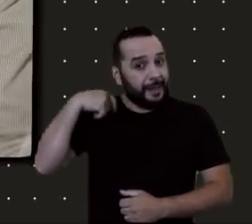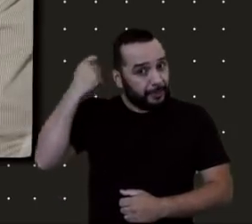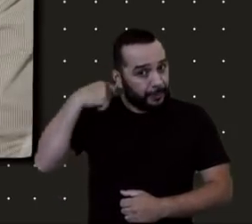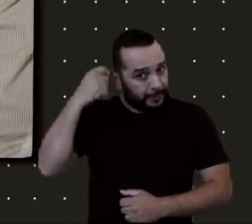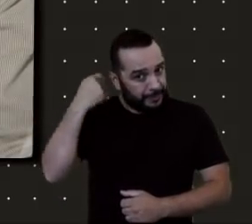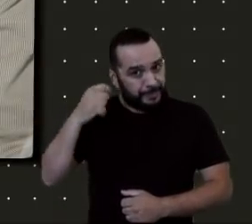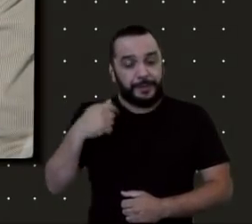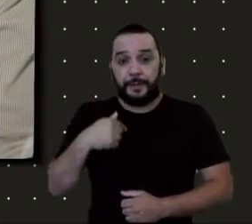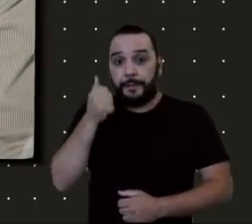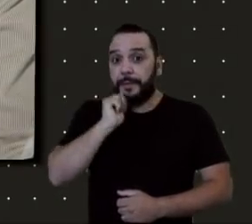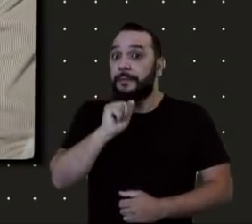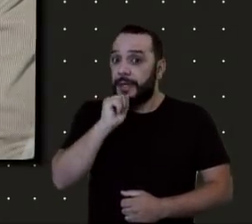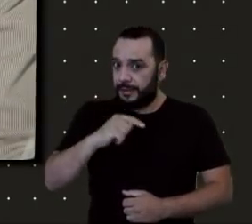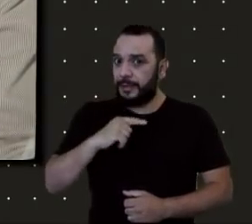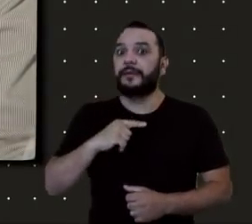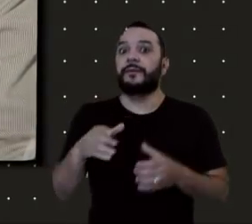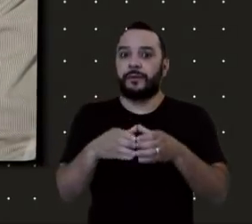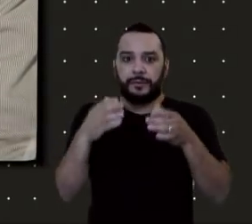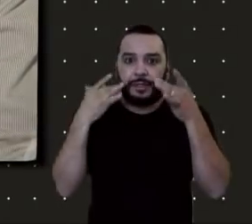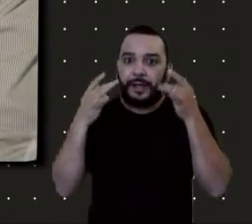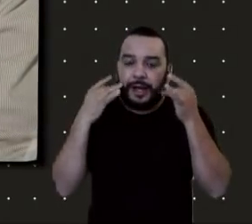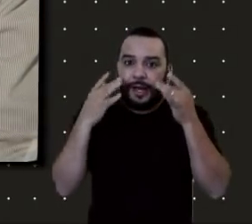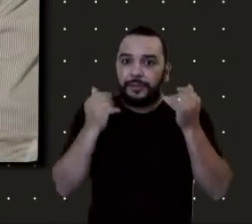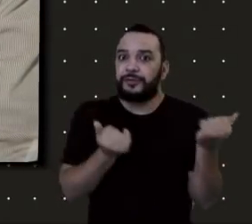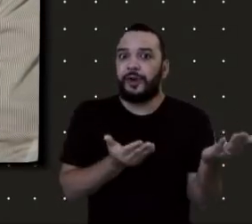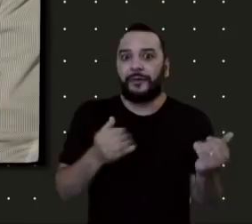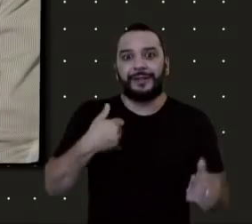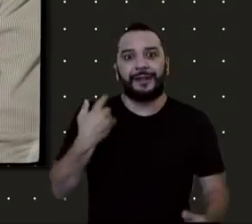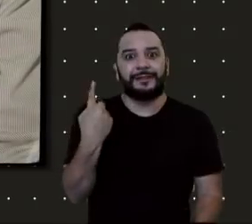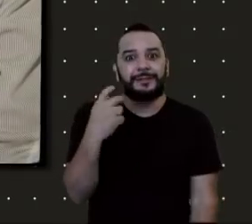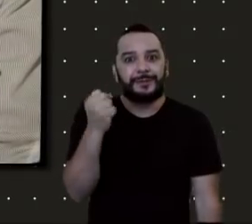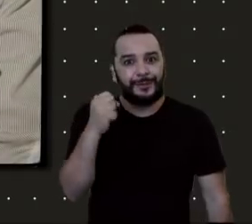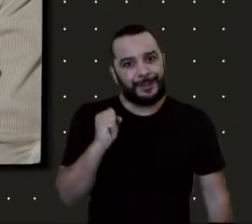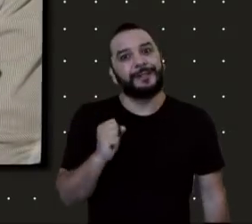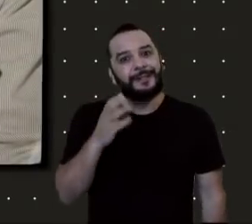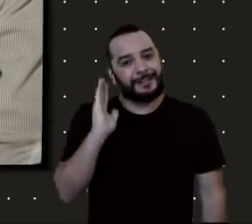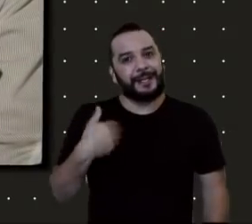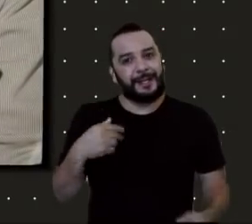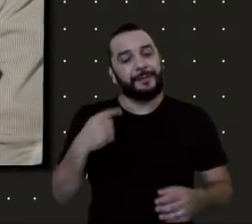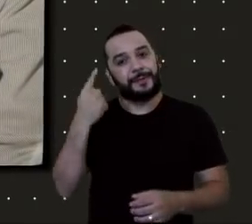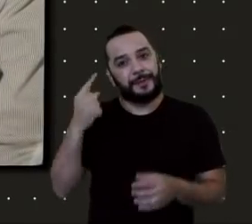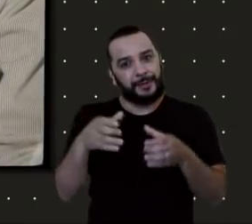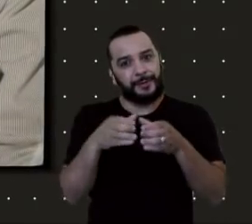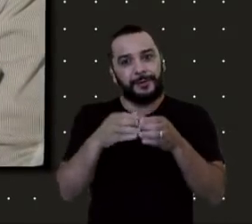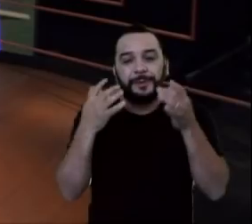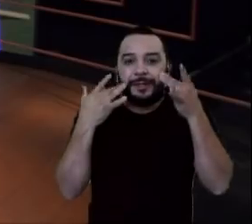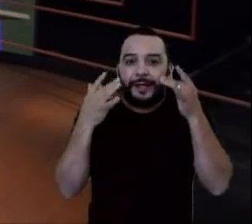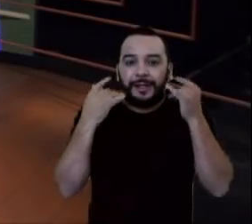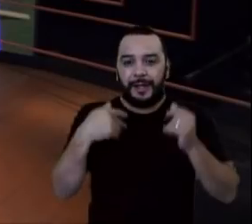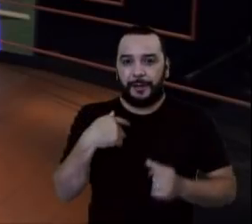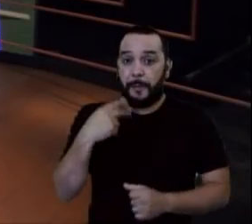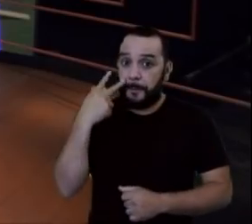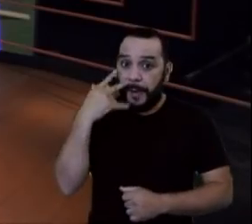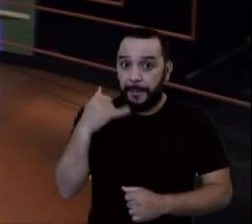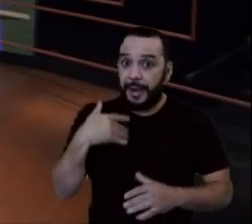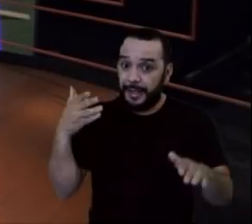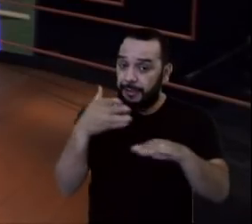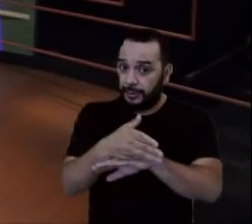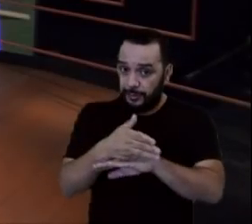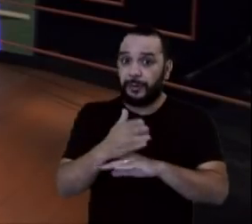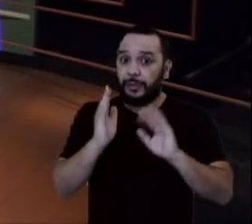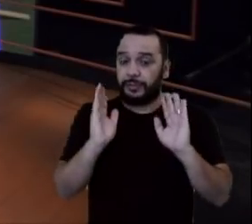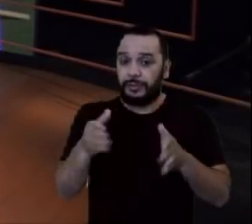primeiro na companhia de minha mãe. Minha mãe teve uma companhia muito cedo, com 18 anos, ela teve a primeira companhia teatral. E aí meu pai entrou